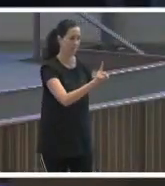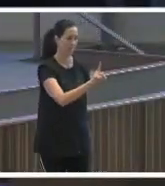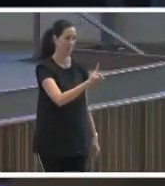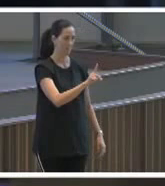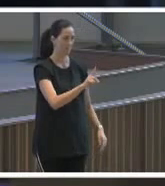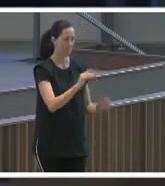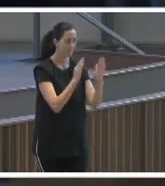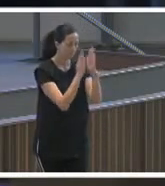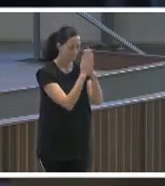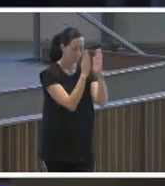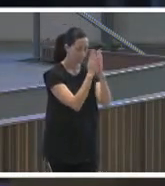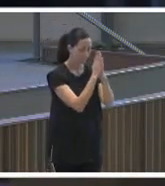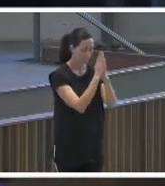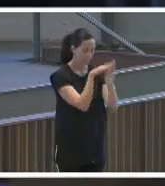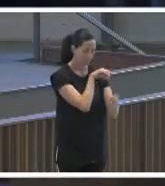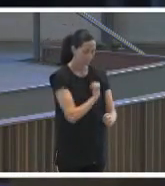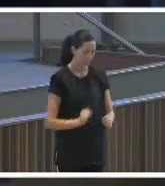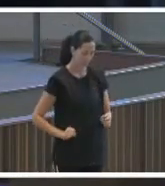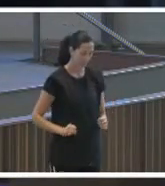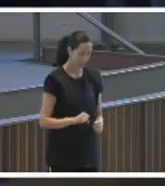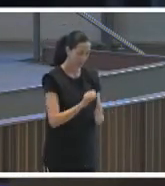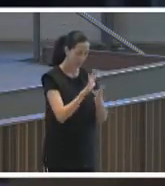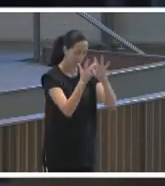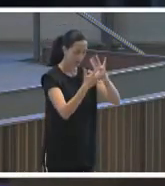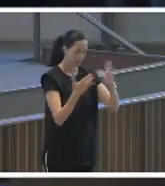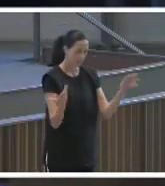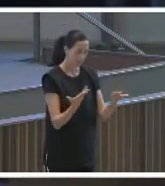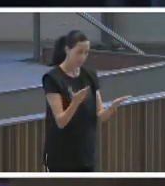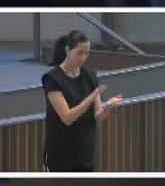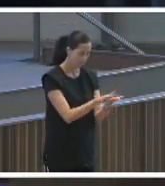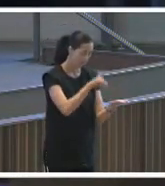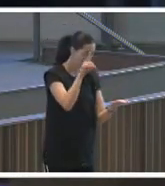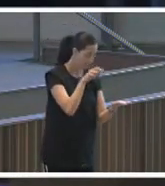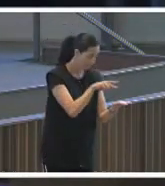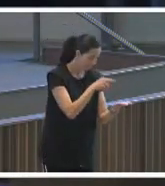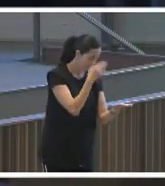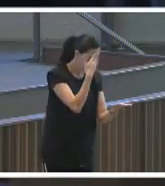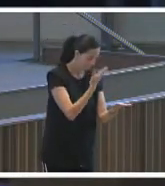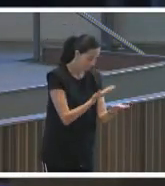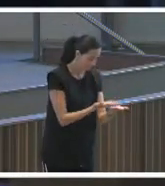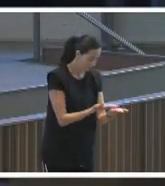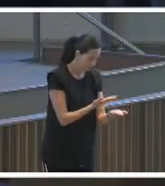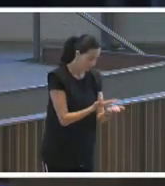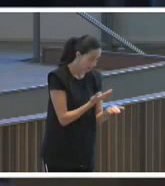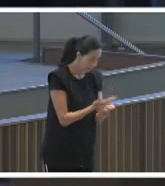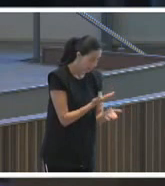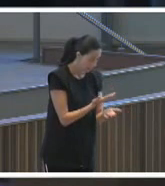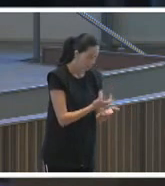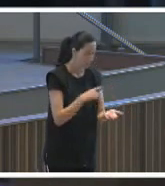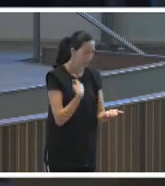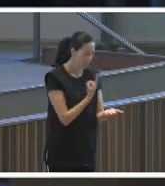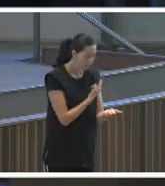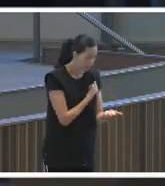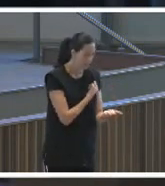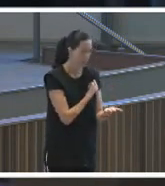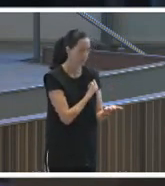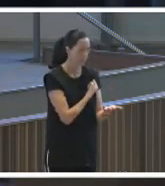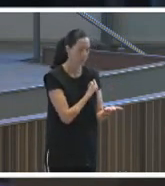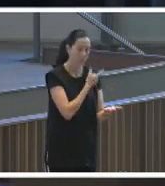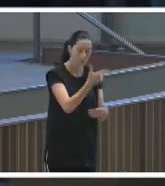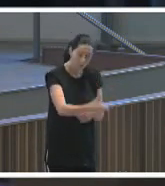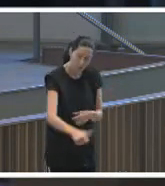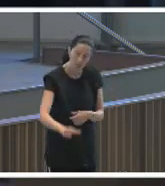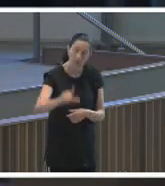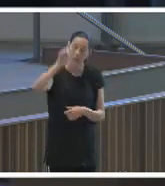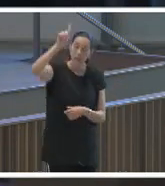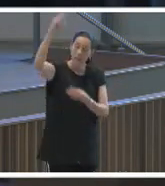Senhor Jesus, nesta manhã, quando estamos meditando na Tua palavra, outra vez, eu te peço, Senhor, outra vez, vem